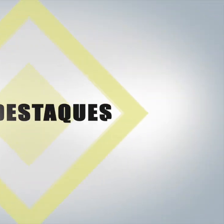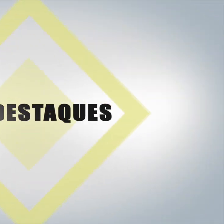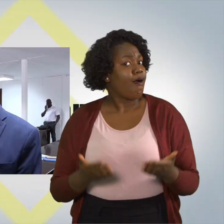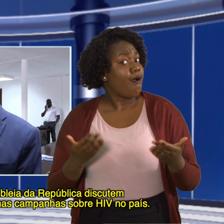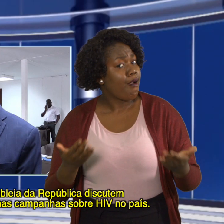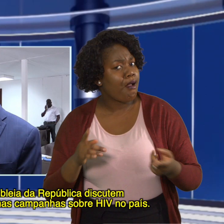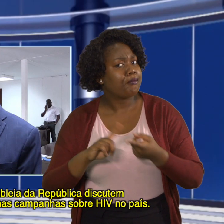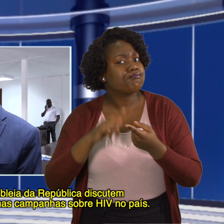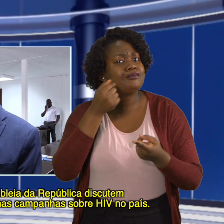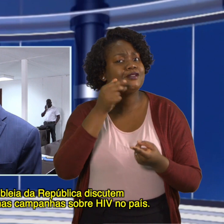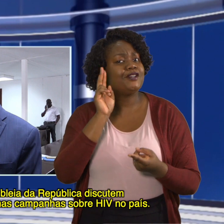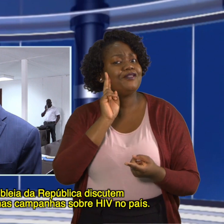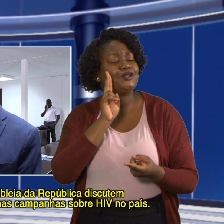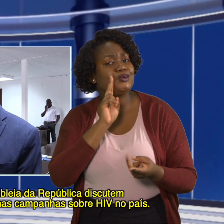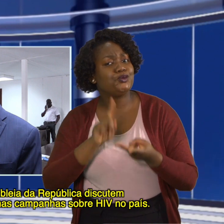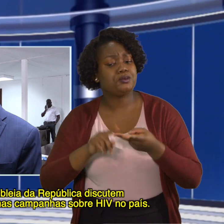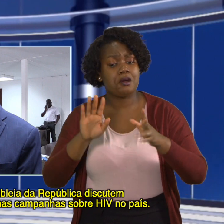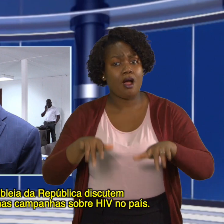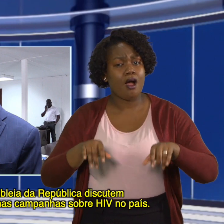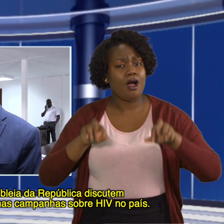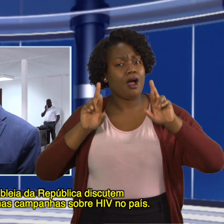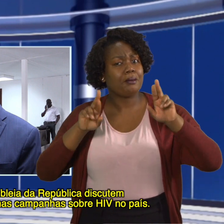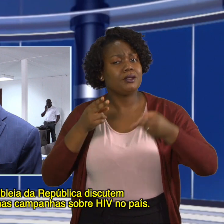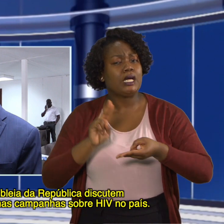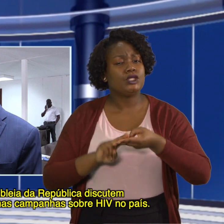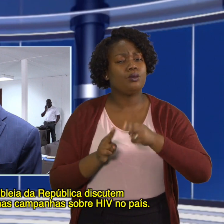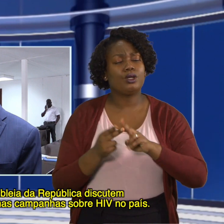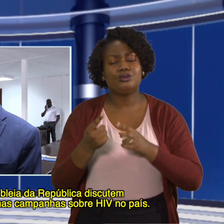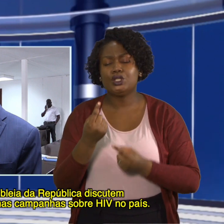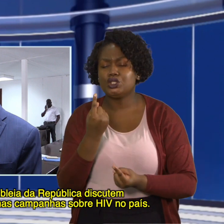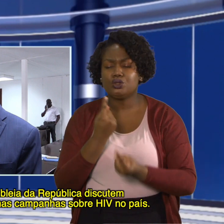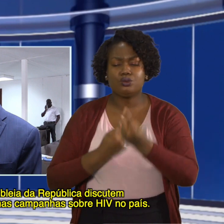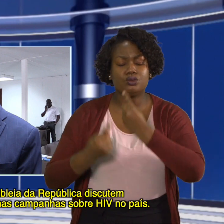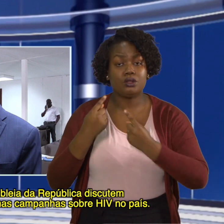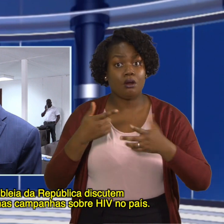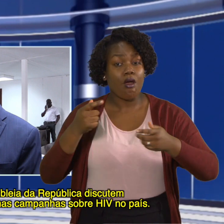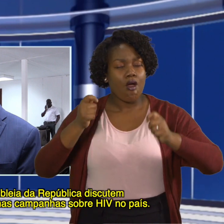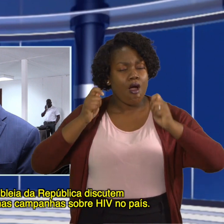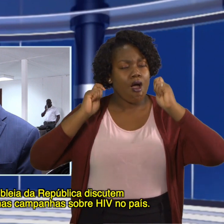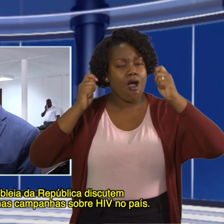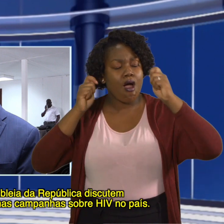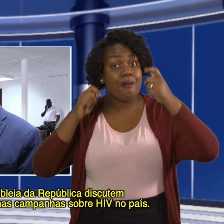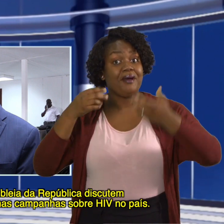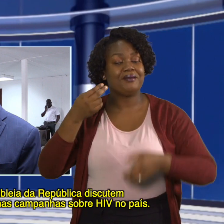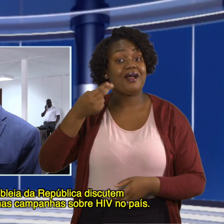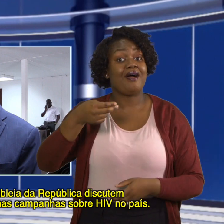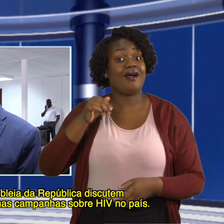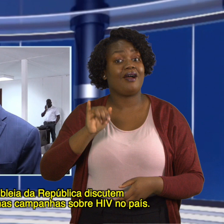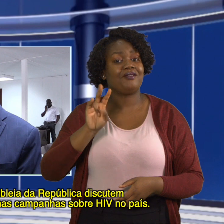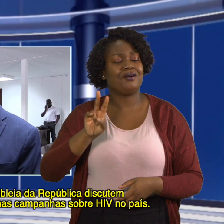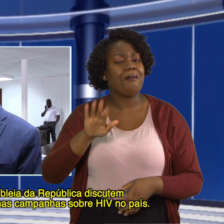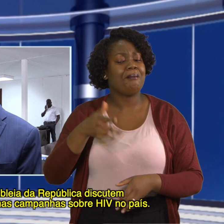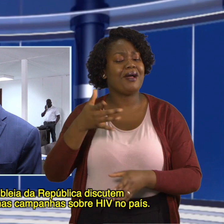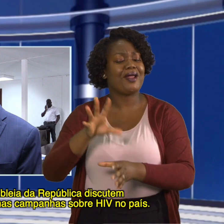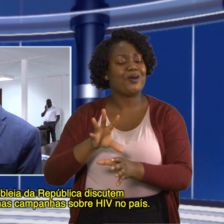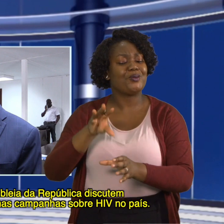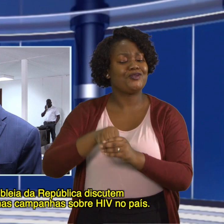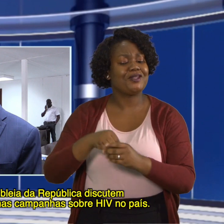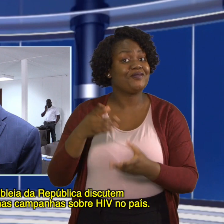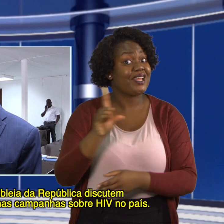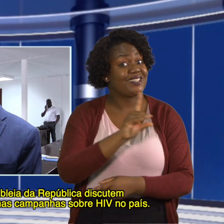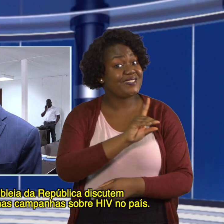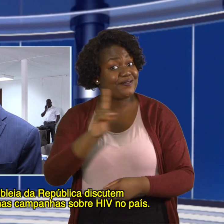em vez de surdo e assembleia da república discutem estratégias de inclusão nas campanhas sobre hiv